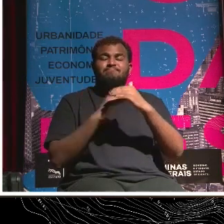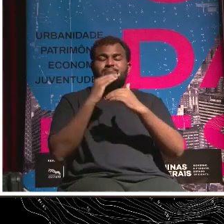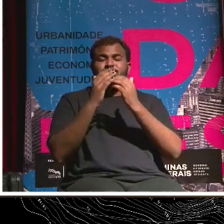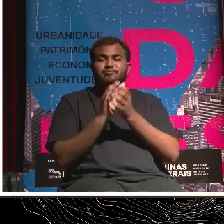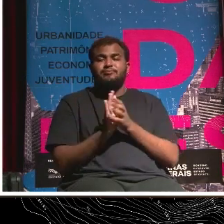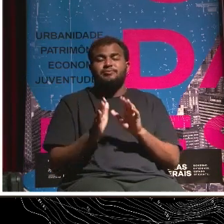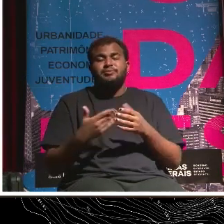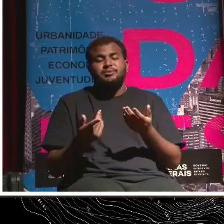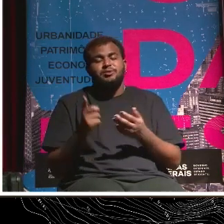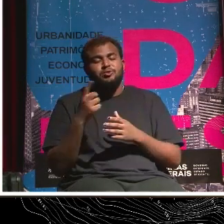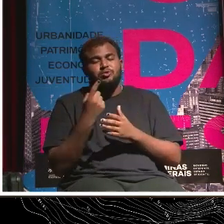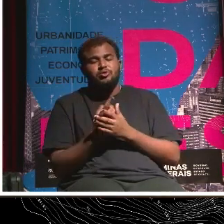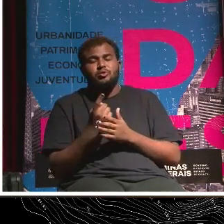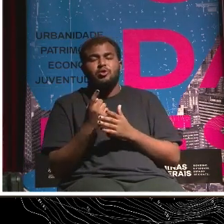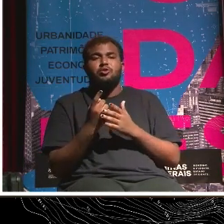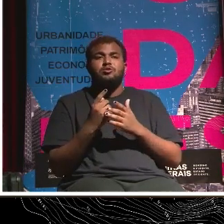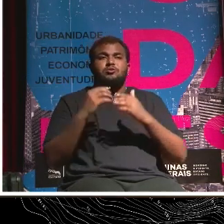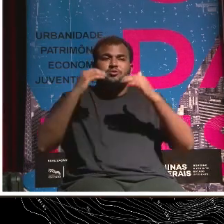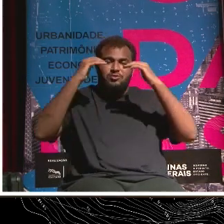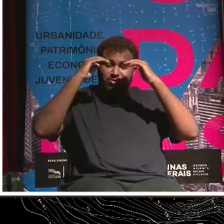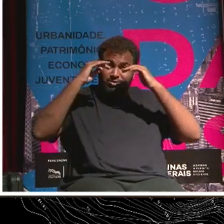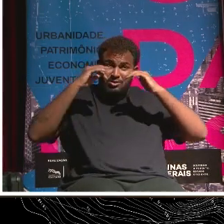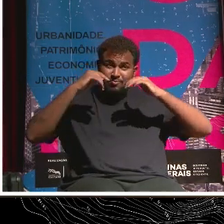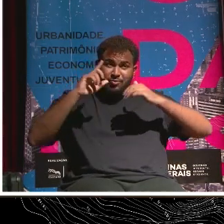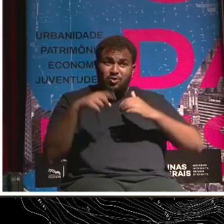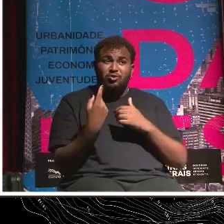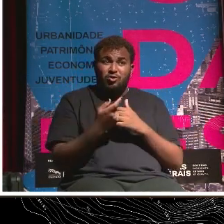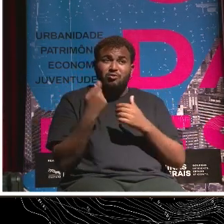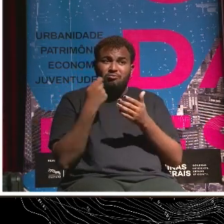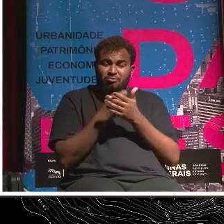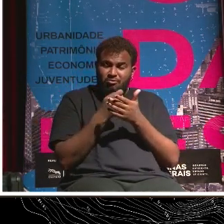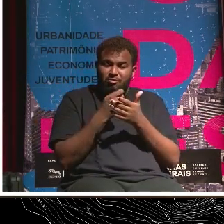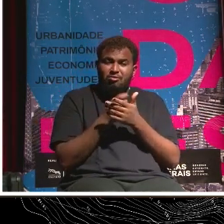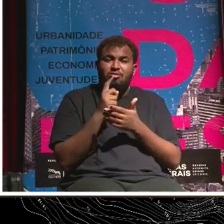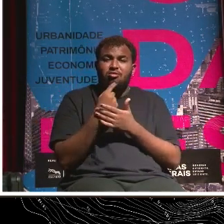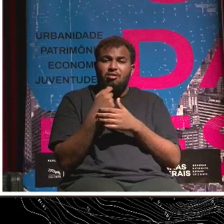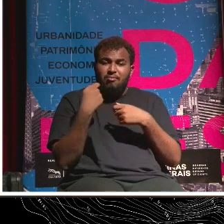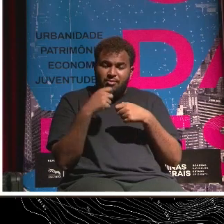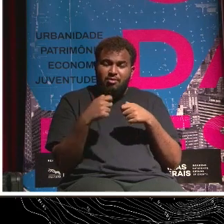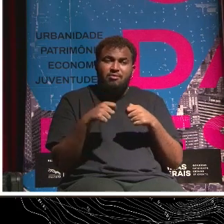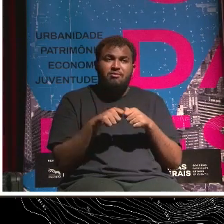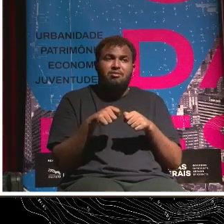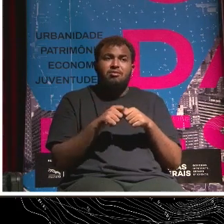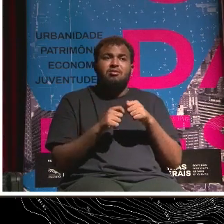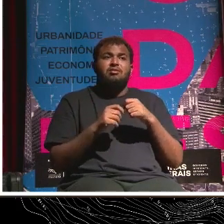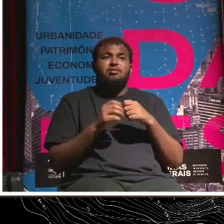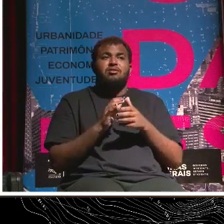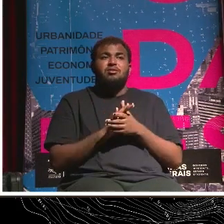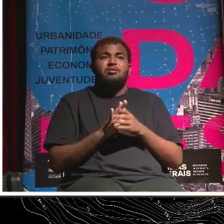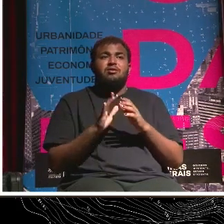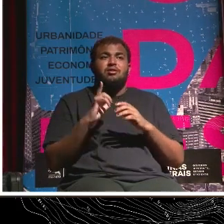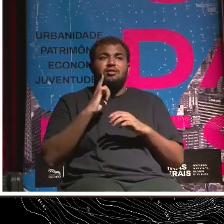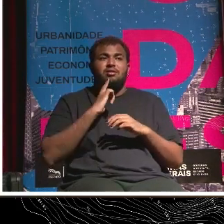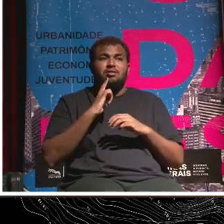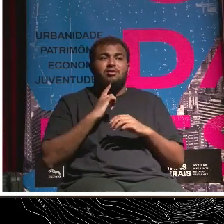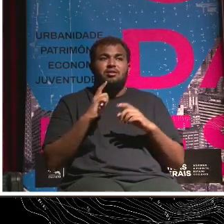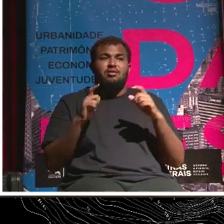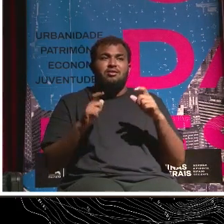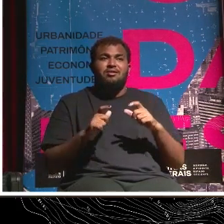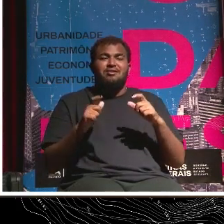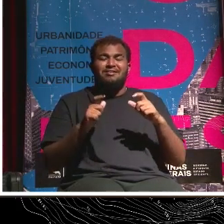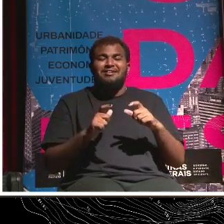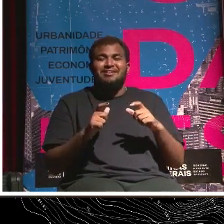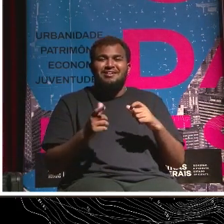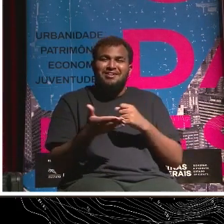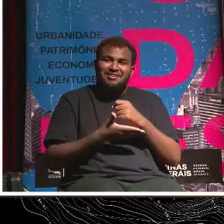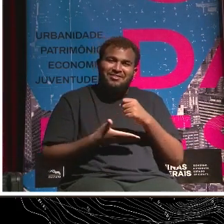Então, é nosso dever continuar enchendo a paciência dos nossos companheiros de educação. E tem um lugar que eu acho que é fundamental